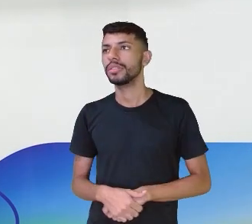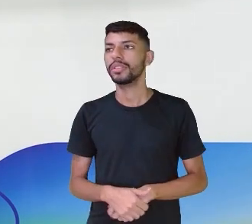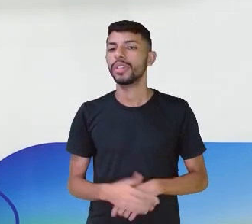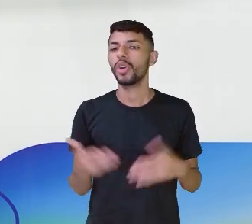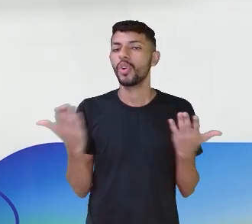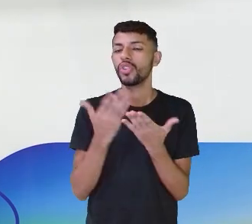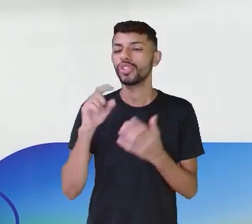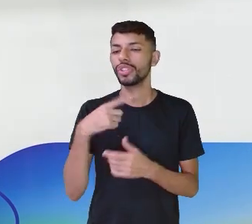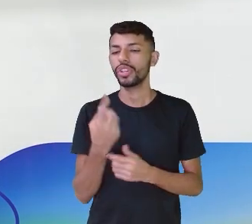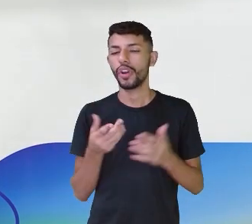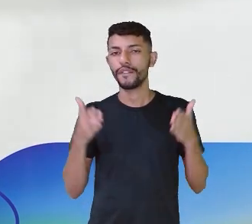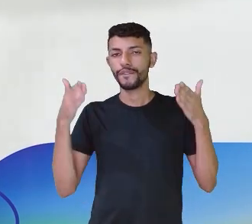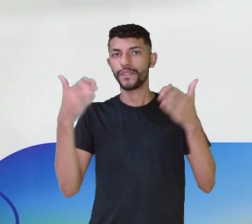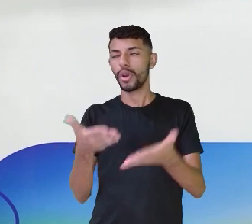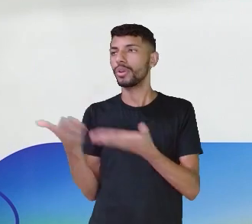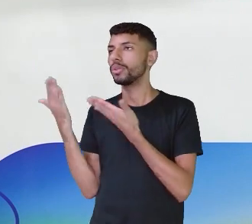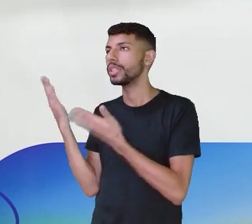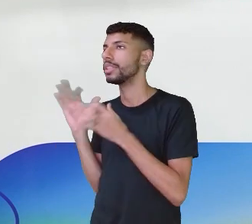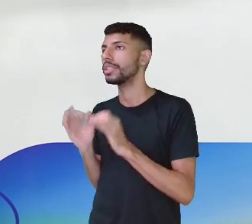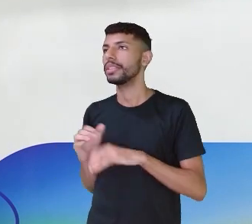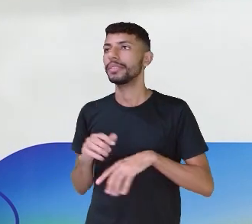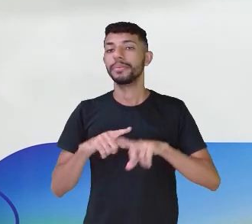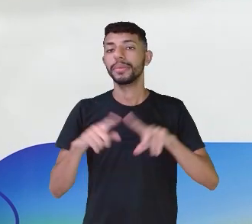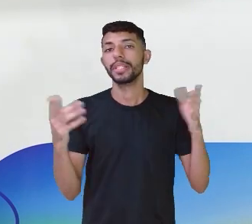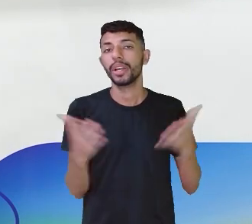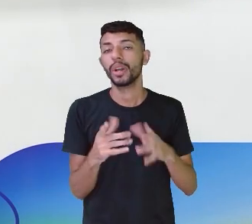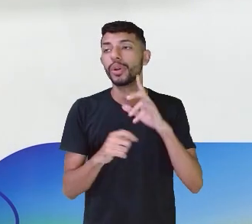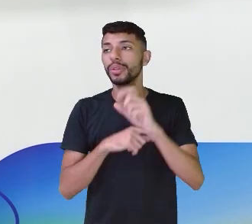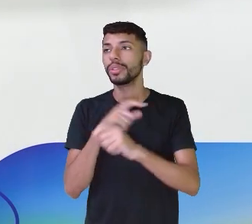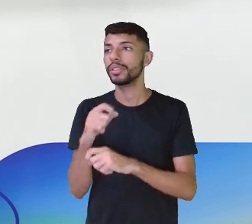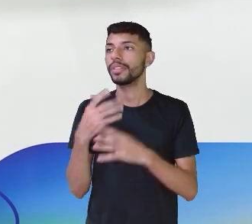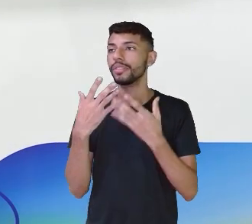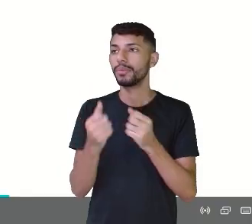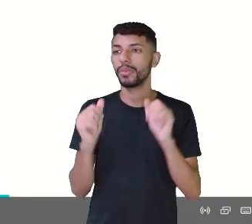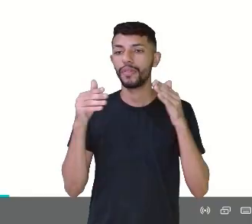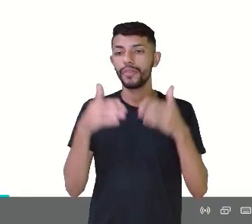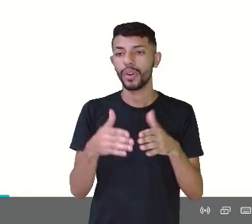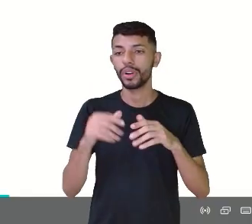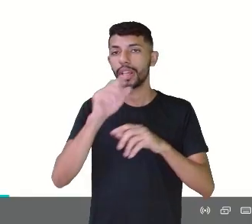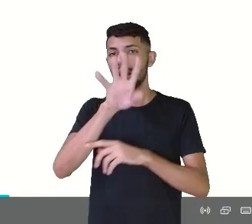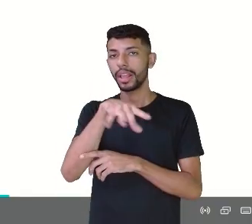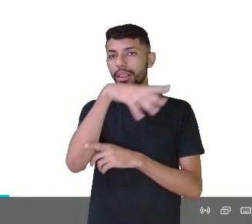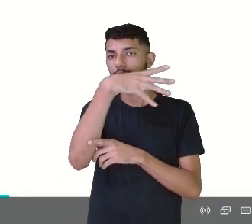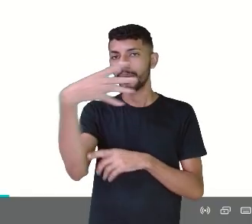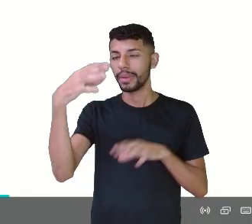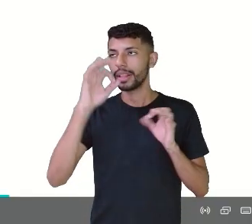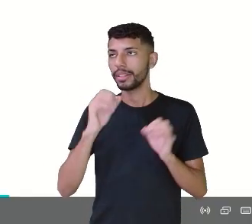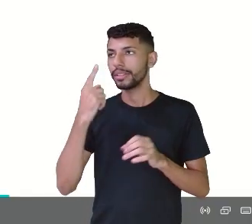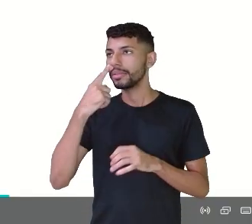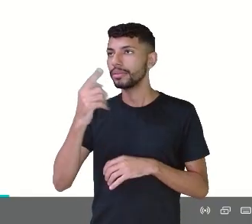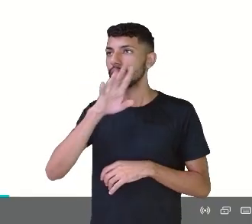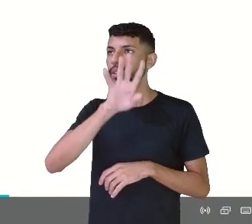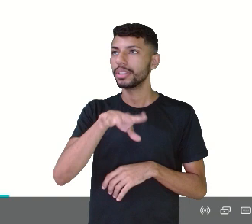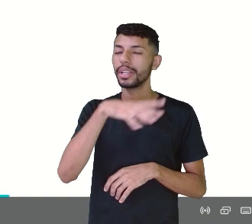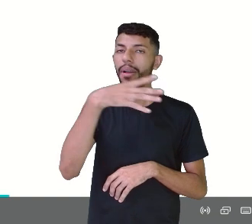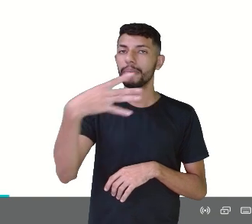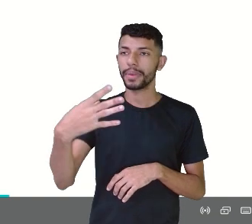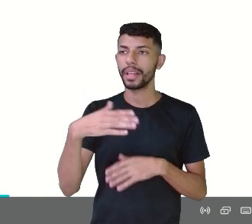a gente só vai focar nisso. Dessa vez vamos focar na tabela. A tabela a